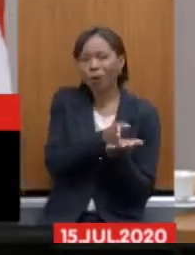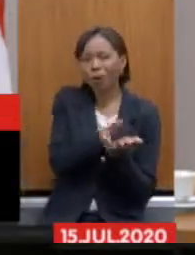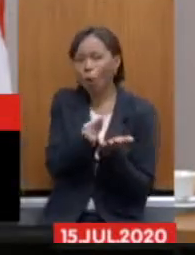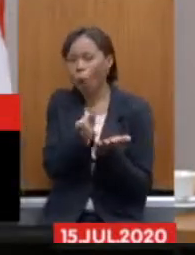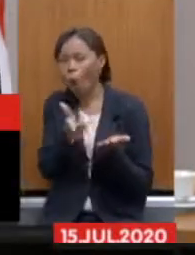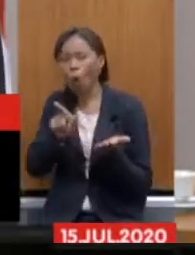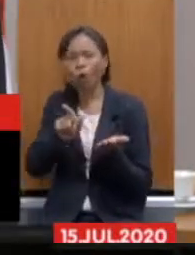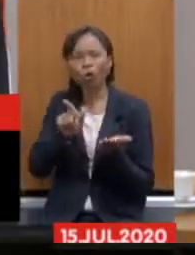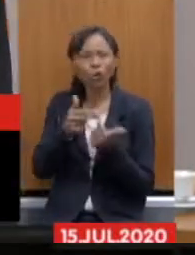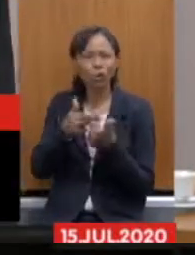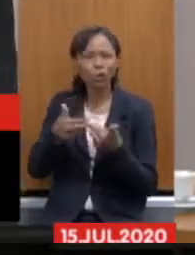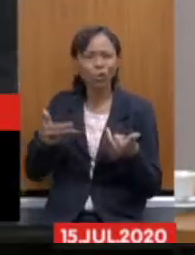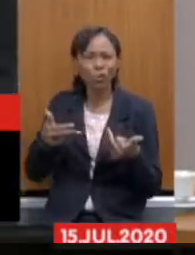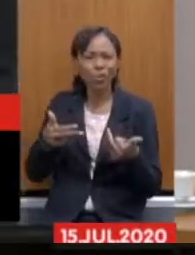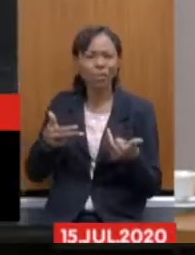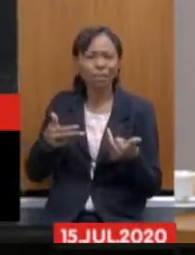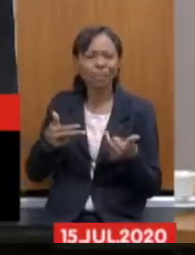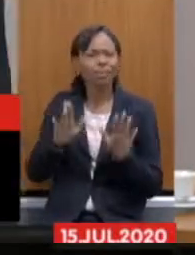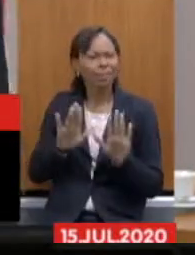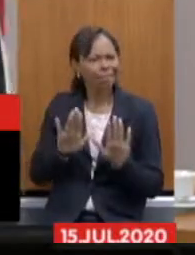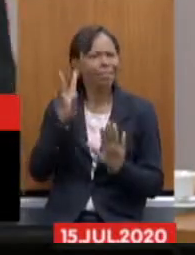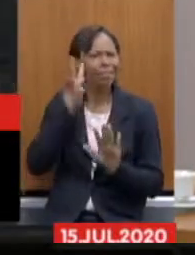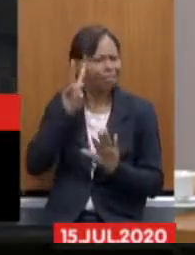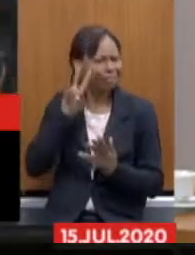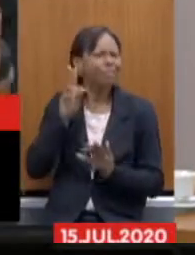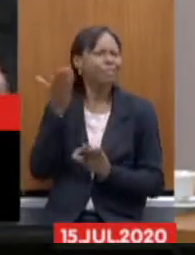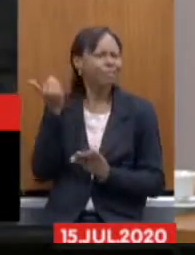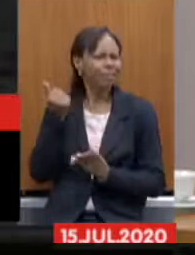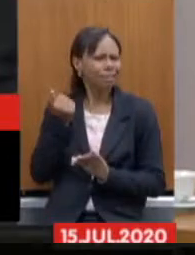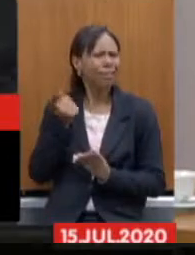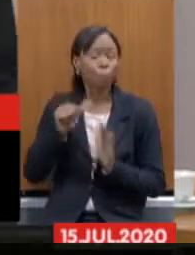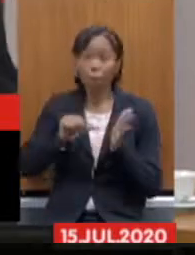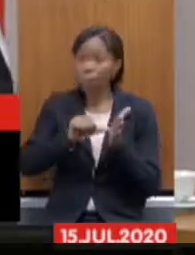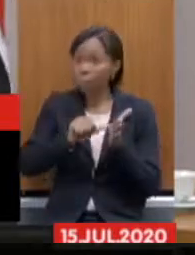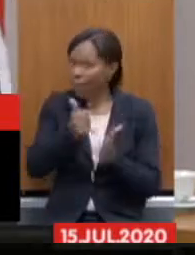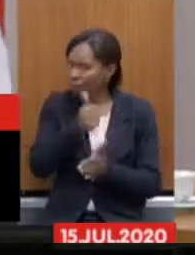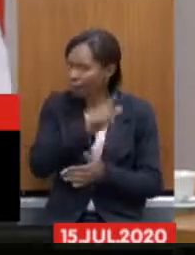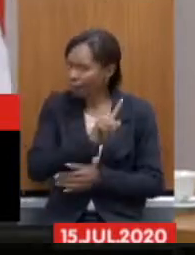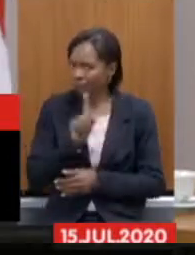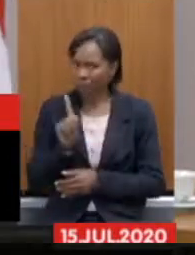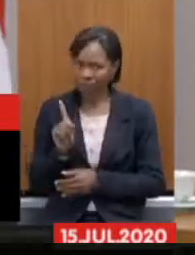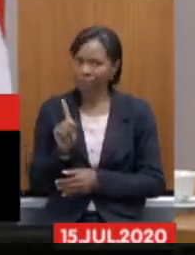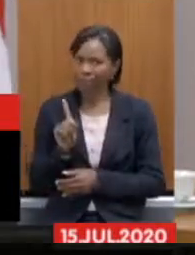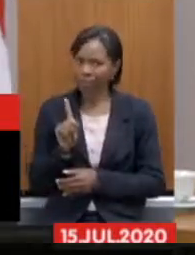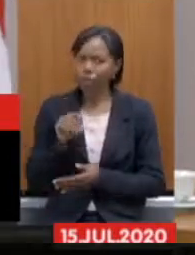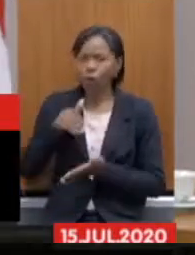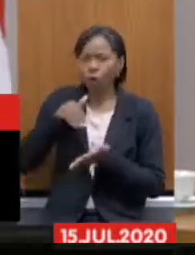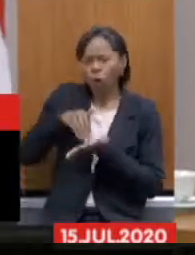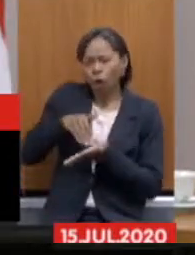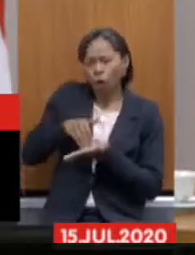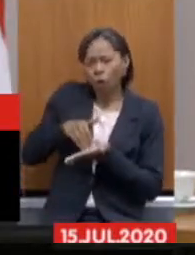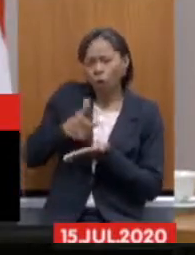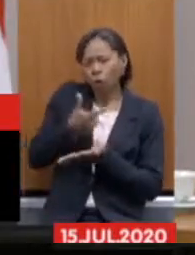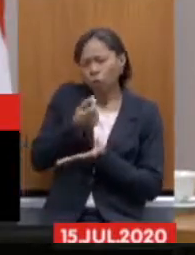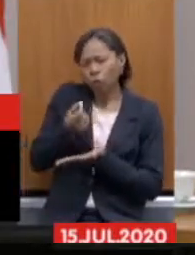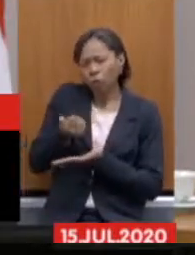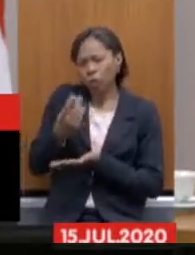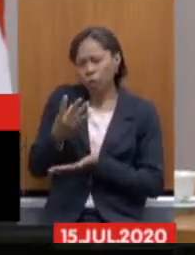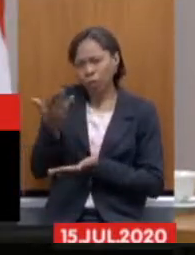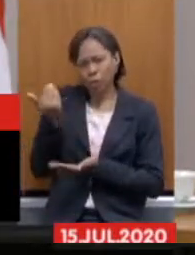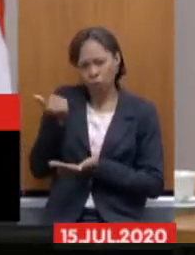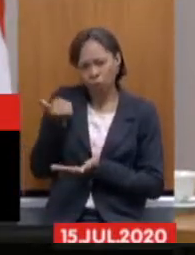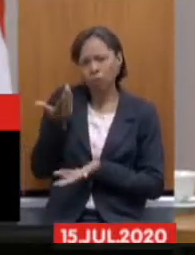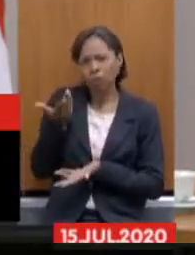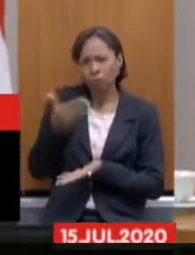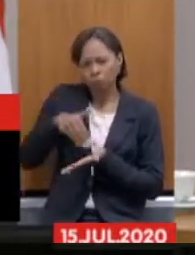fato ocorrido a gente se lembra bem não pela primeira vez no final de 2014 eu